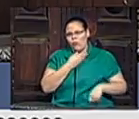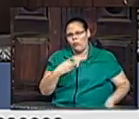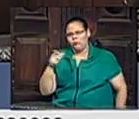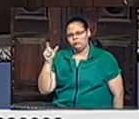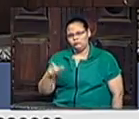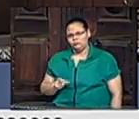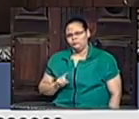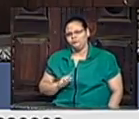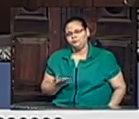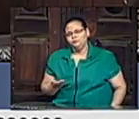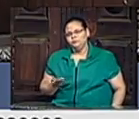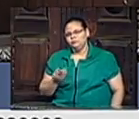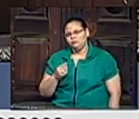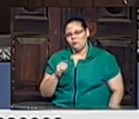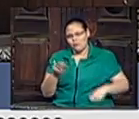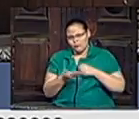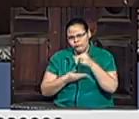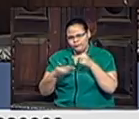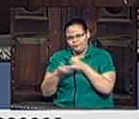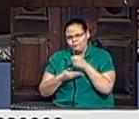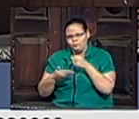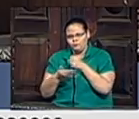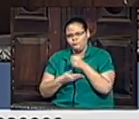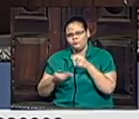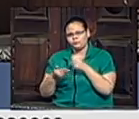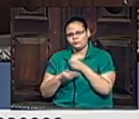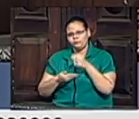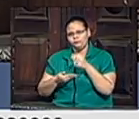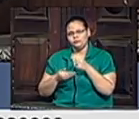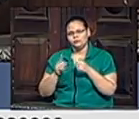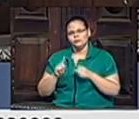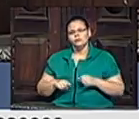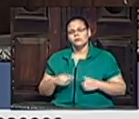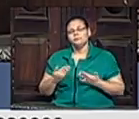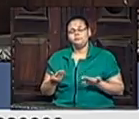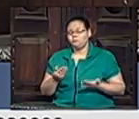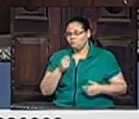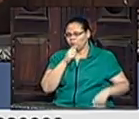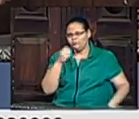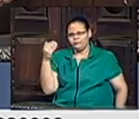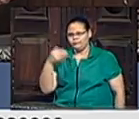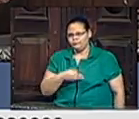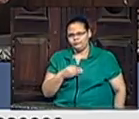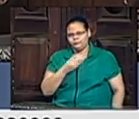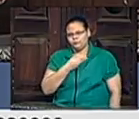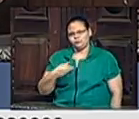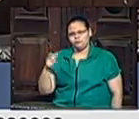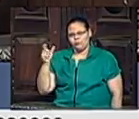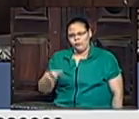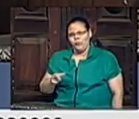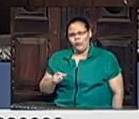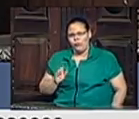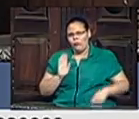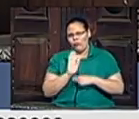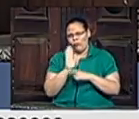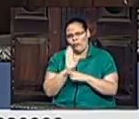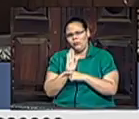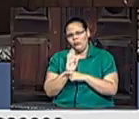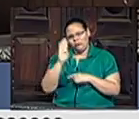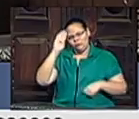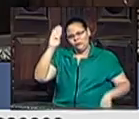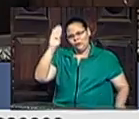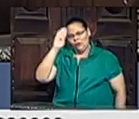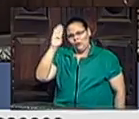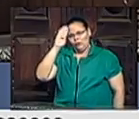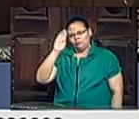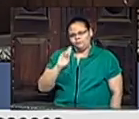indefensável. É uma base que se diluiu, uma base líquida. Ninguém vem defender esse governo. O principal líder desse